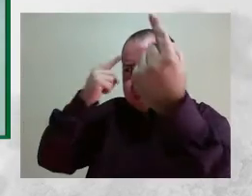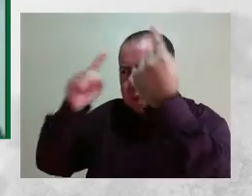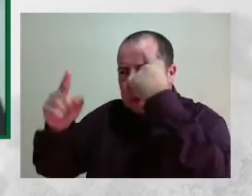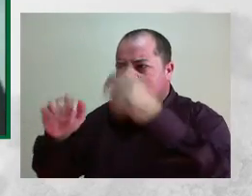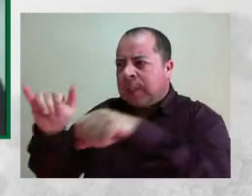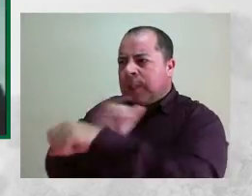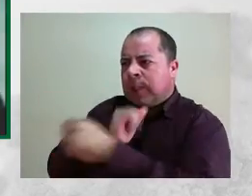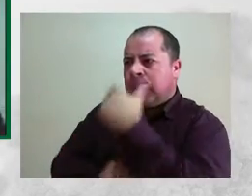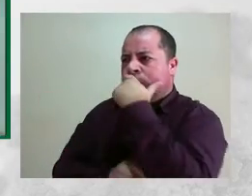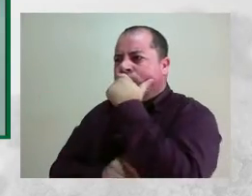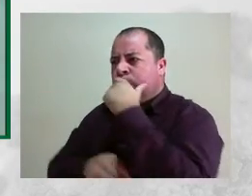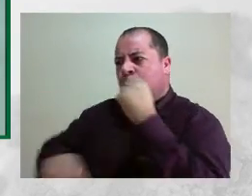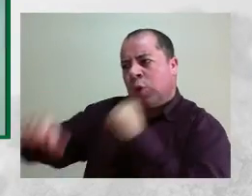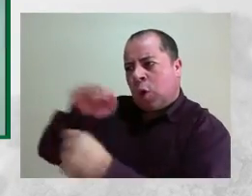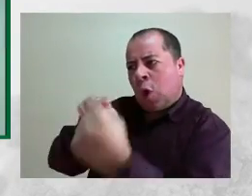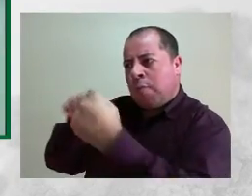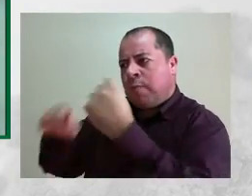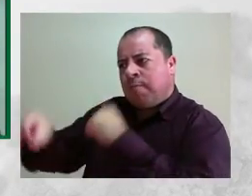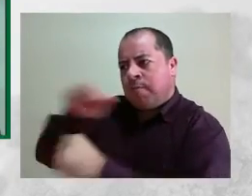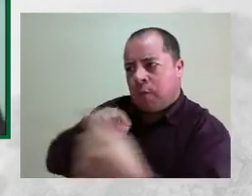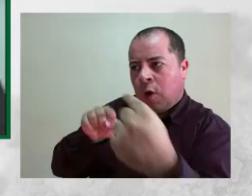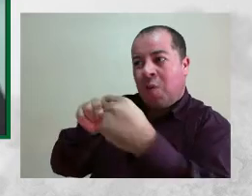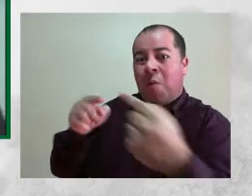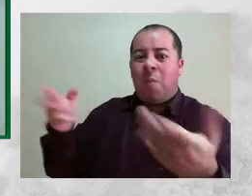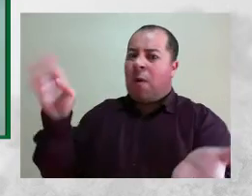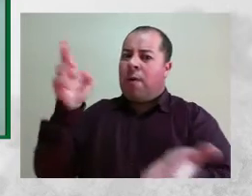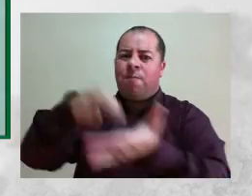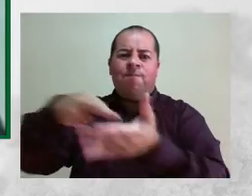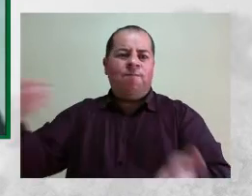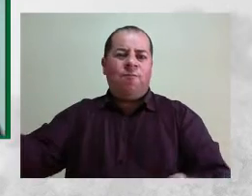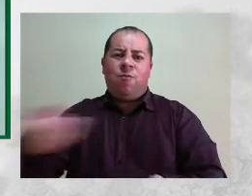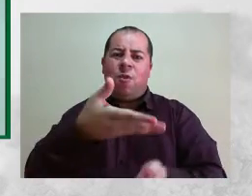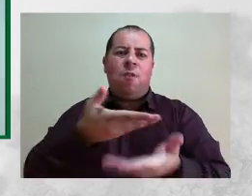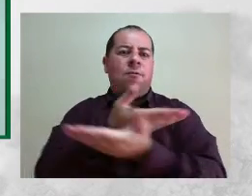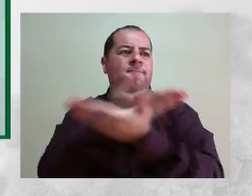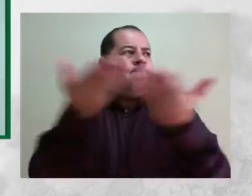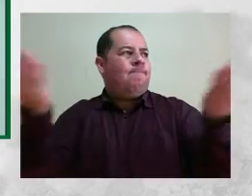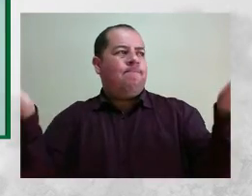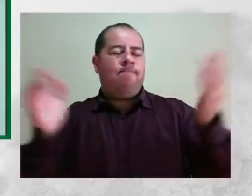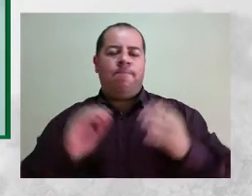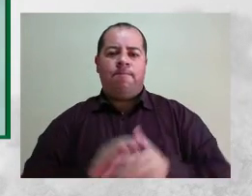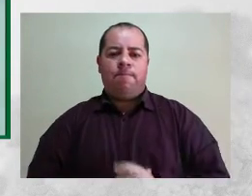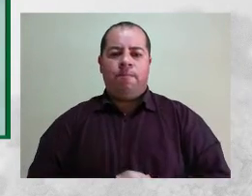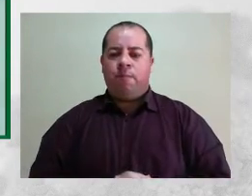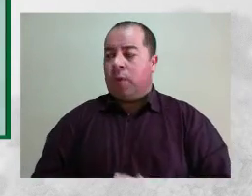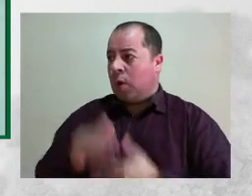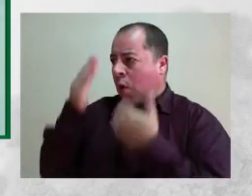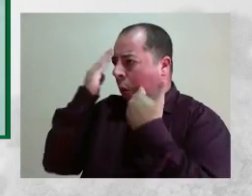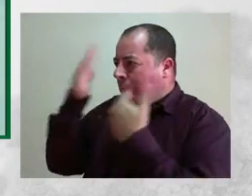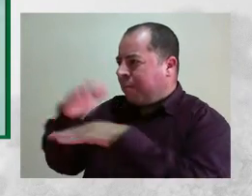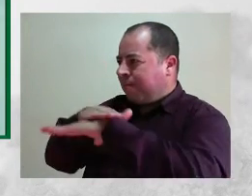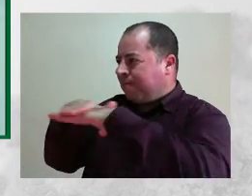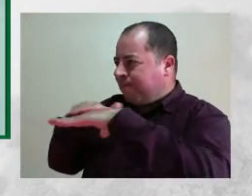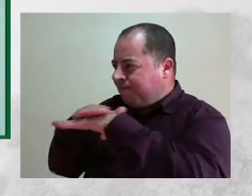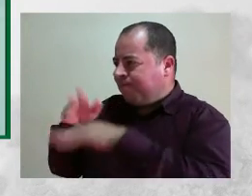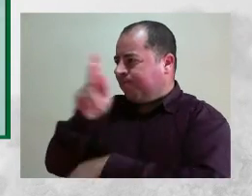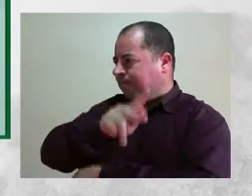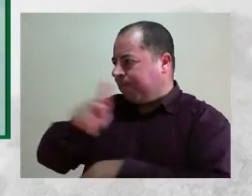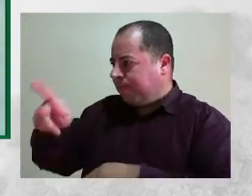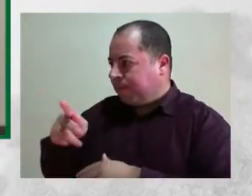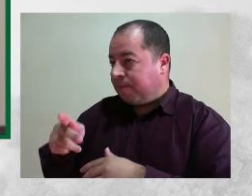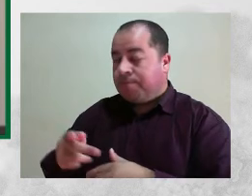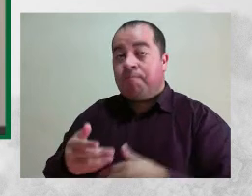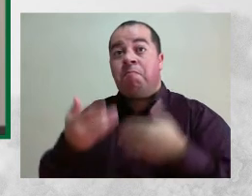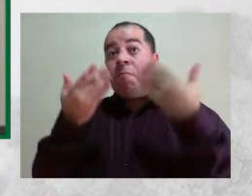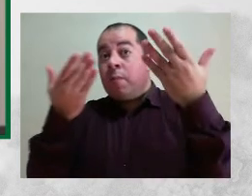que se reinventar, que se reeducar perante essa nova realidade que vai ser imposta a todos nós. Obrigada pela